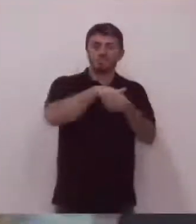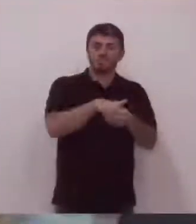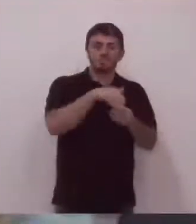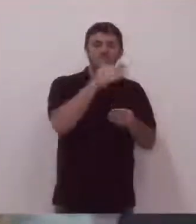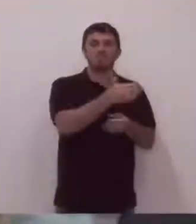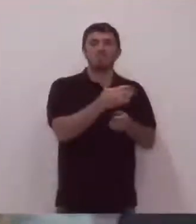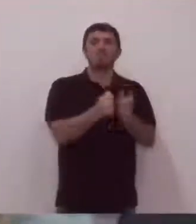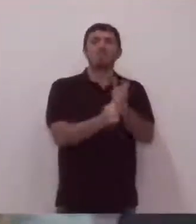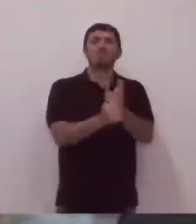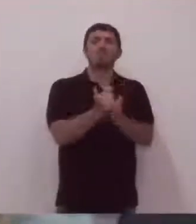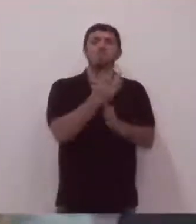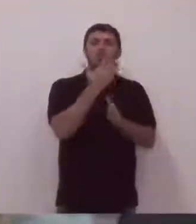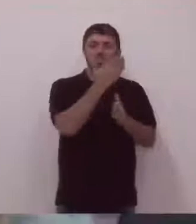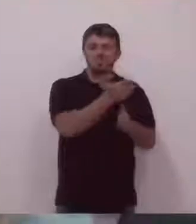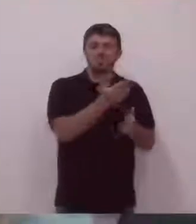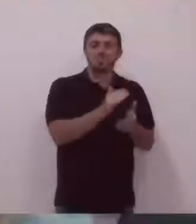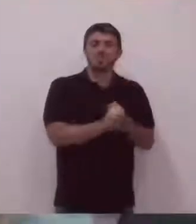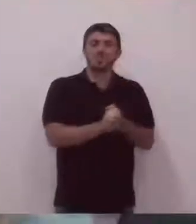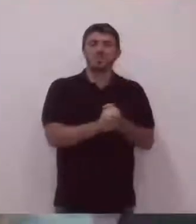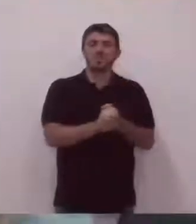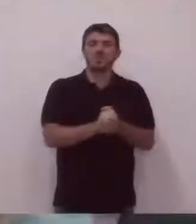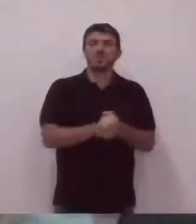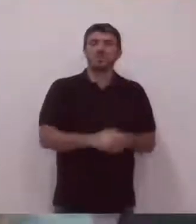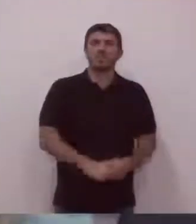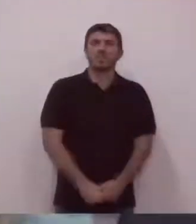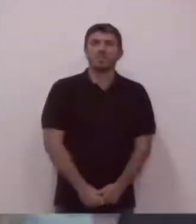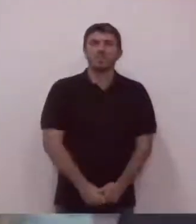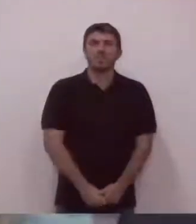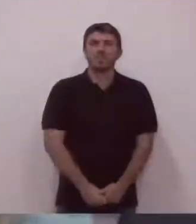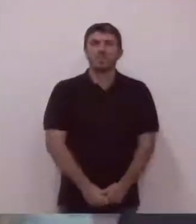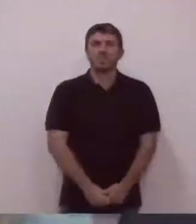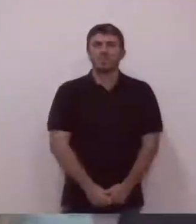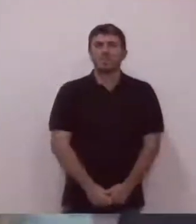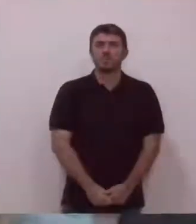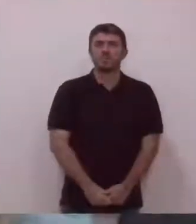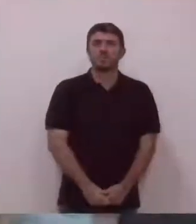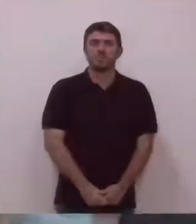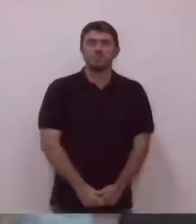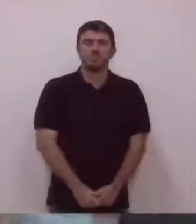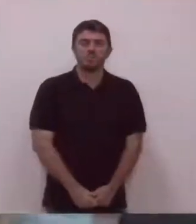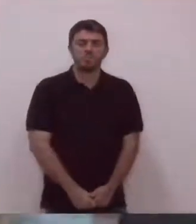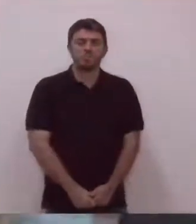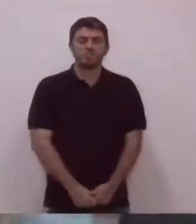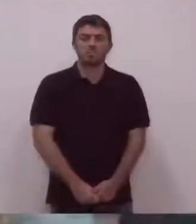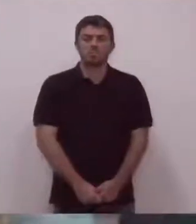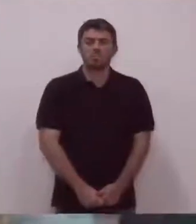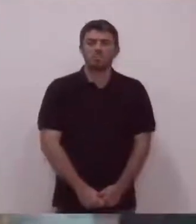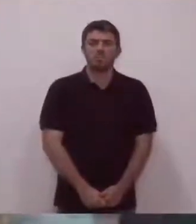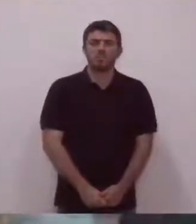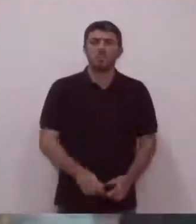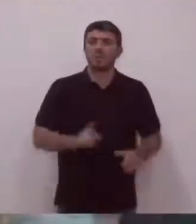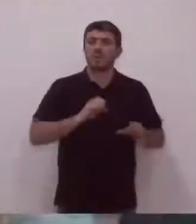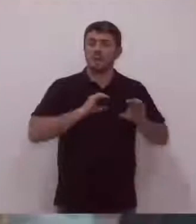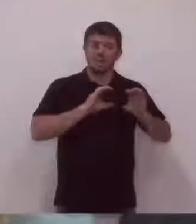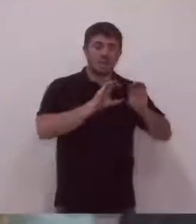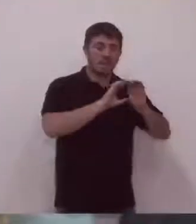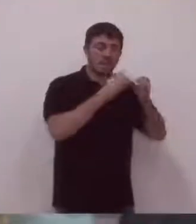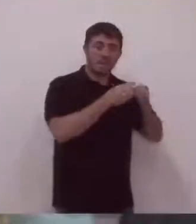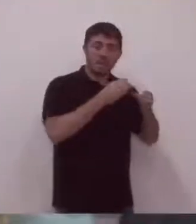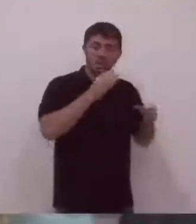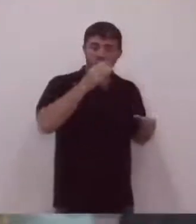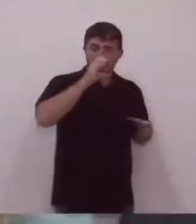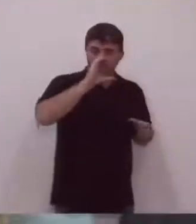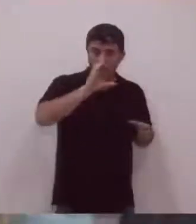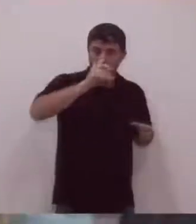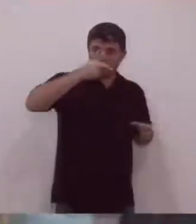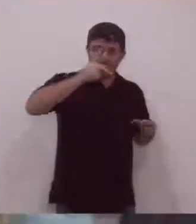nessa bancada com a sua pessoa. Para mim, muito objetivo. A comissão processante, ela tem uma função muito